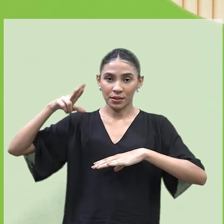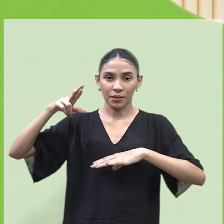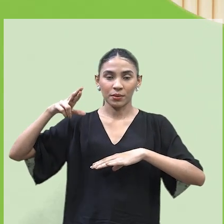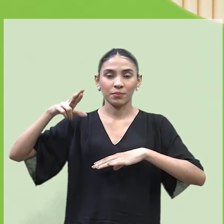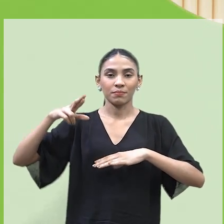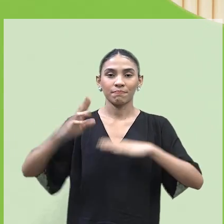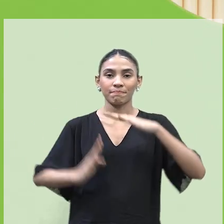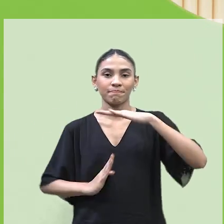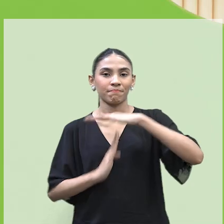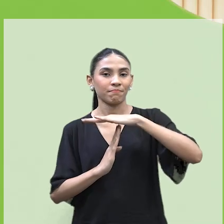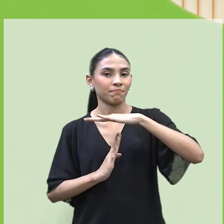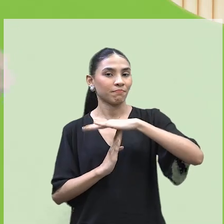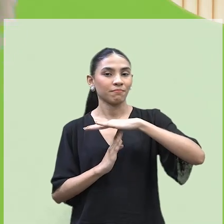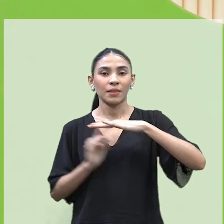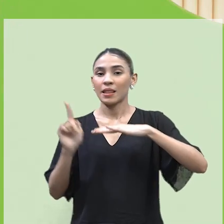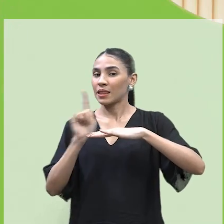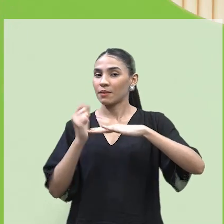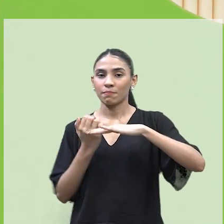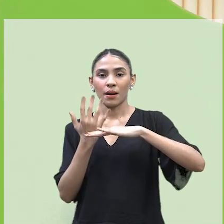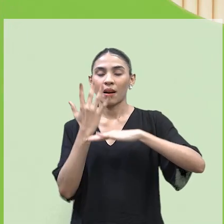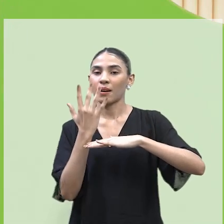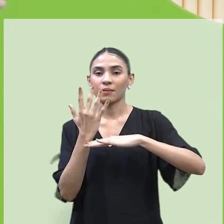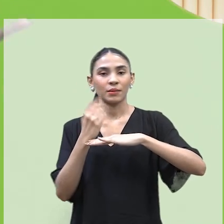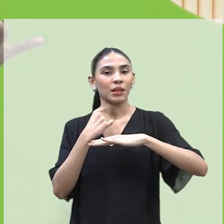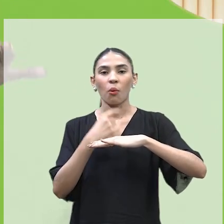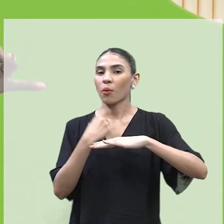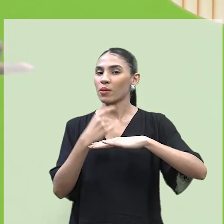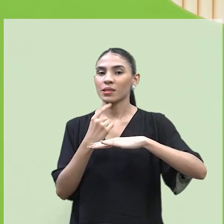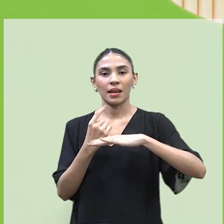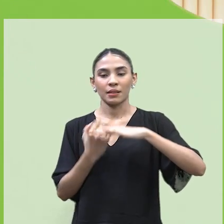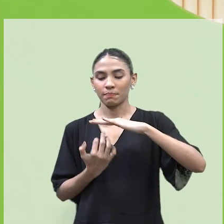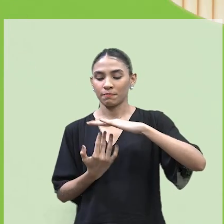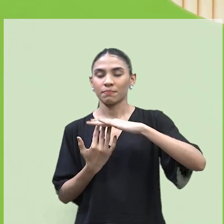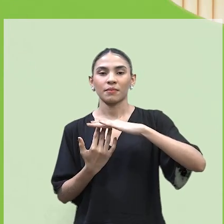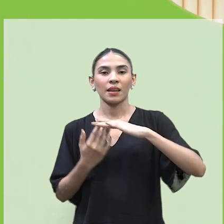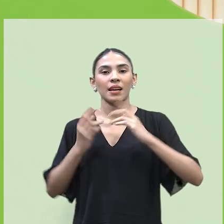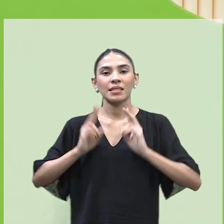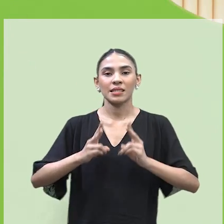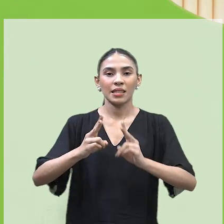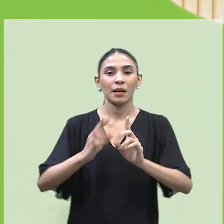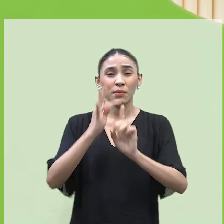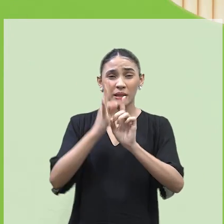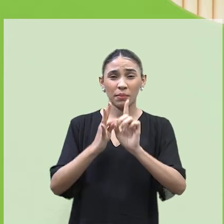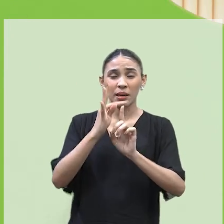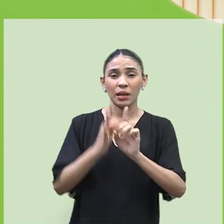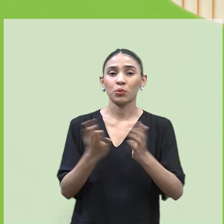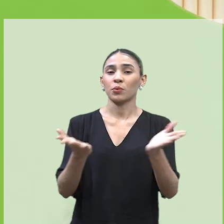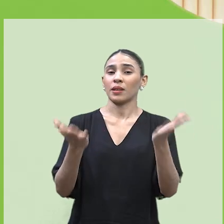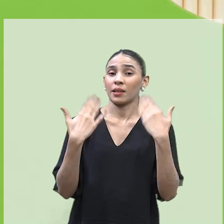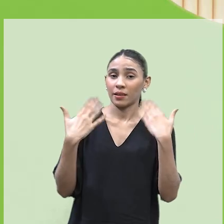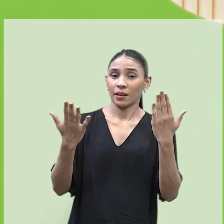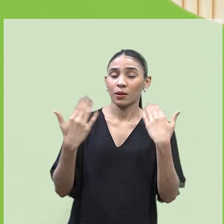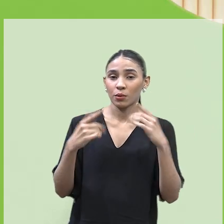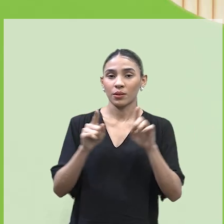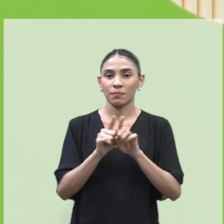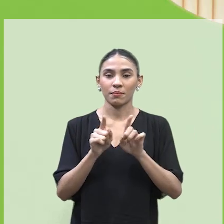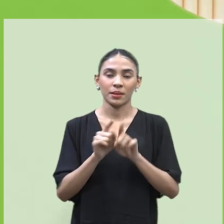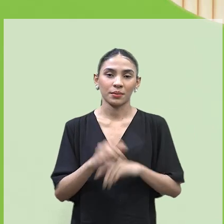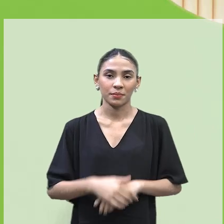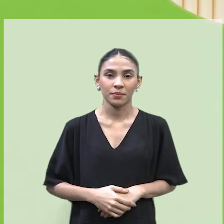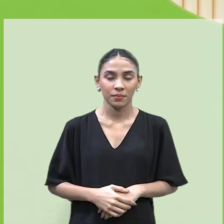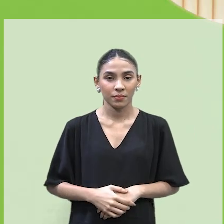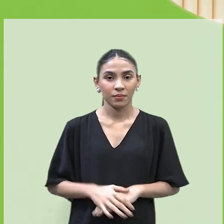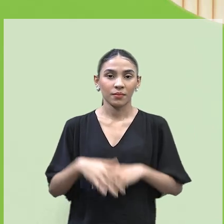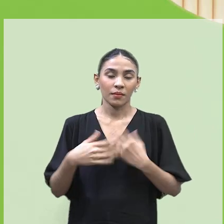não consiga sair do planeta e fica ali, né, sempre gerando aquele calor e um aumento da temperatura global, certo?